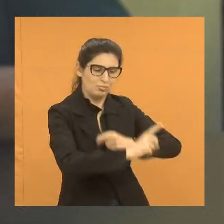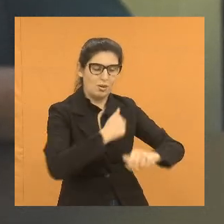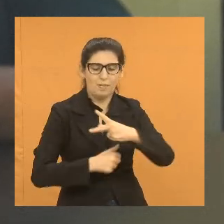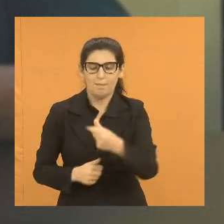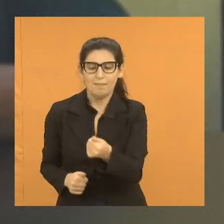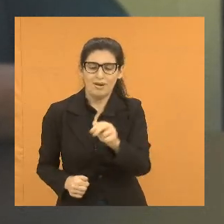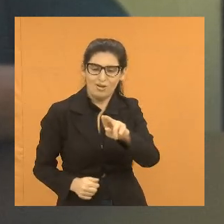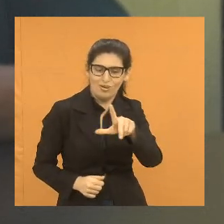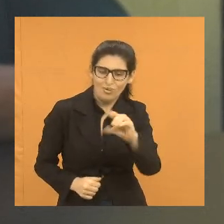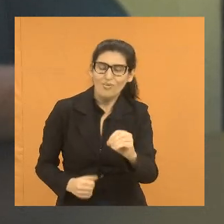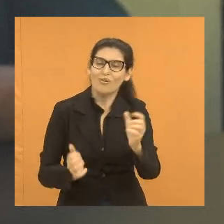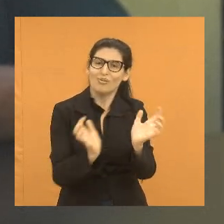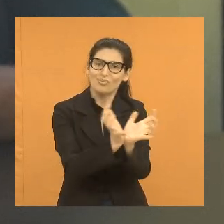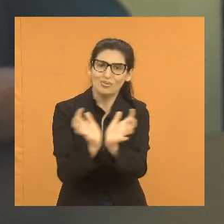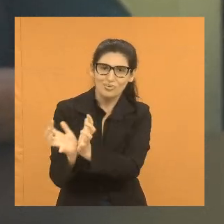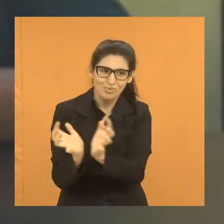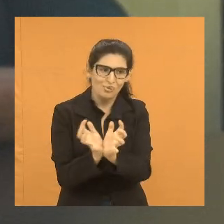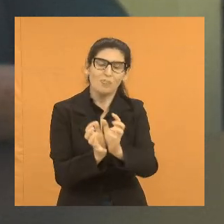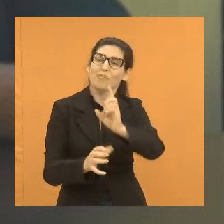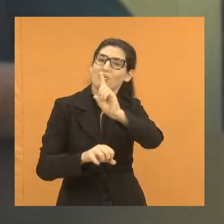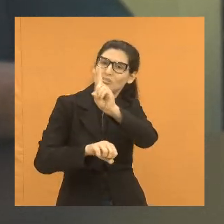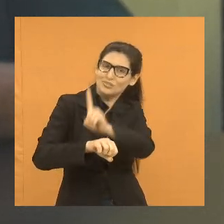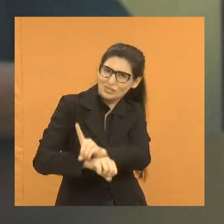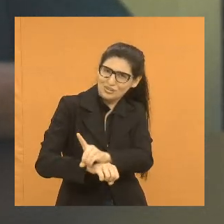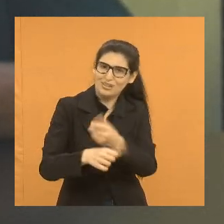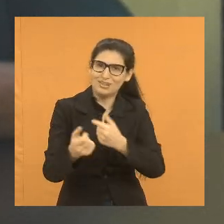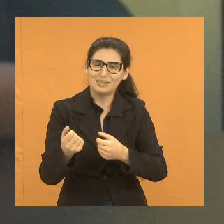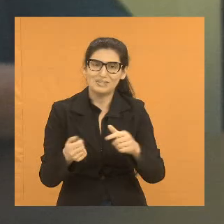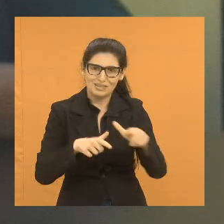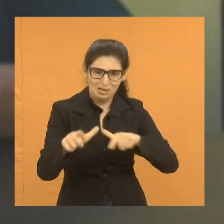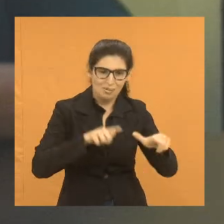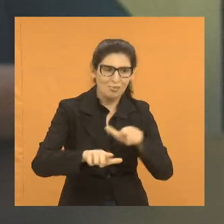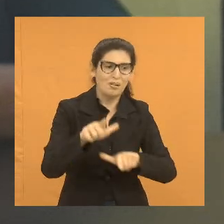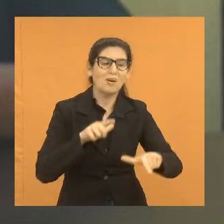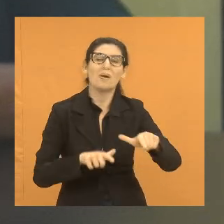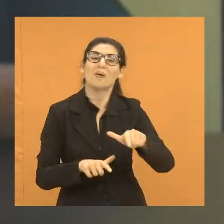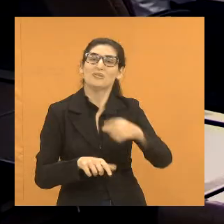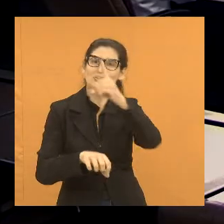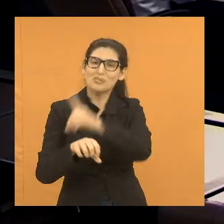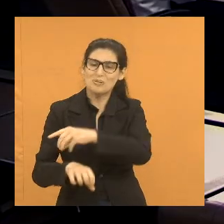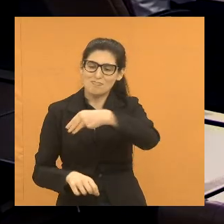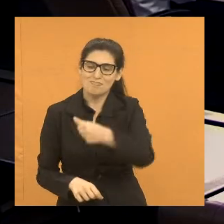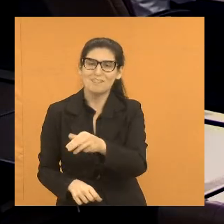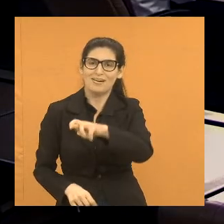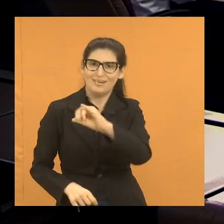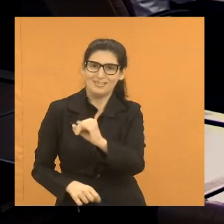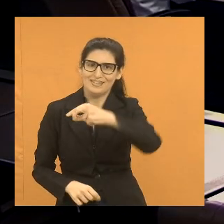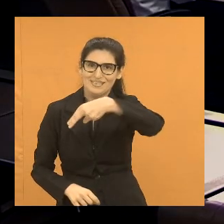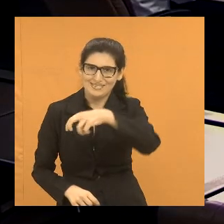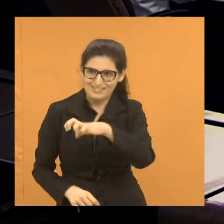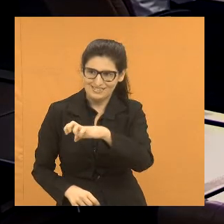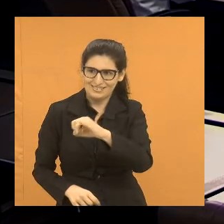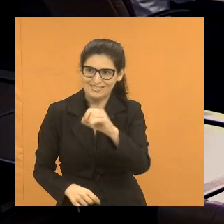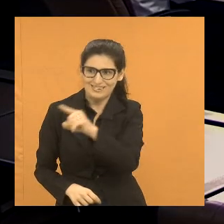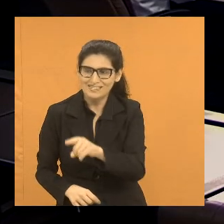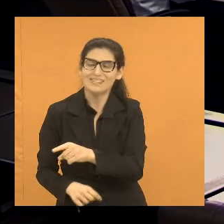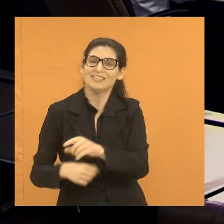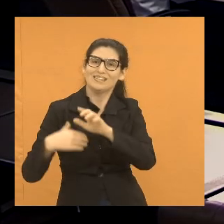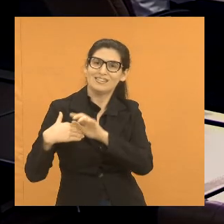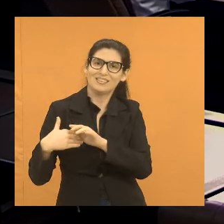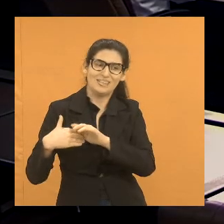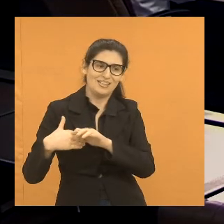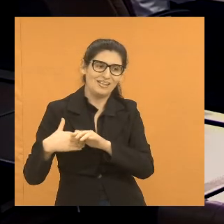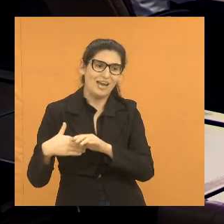e toda a equipe que pertence a essa diretoria, a diretora Marilis, que atende toda a unidade